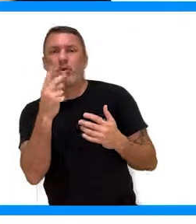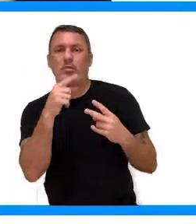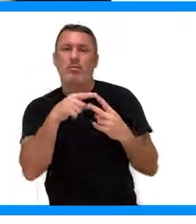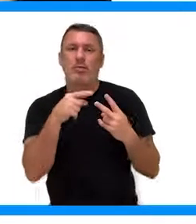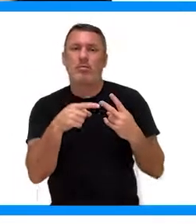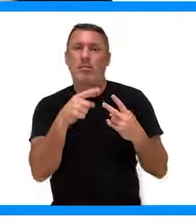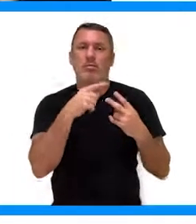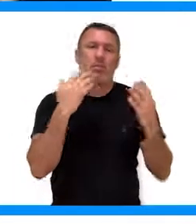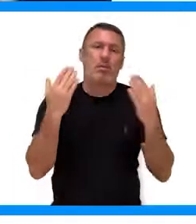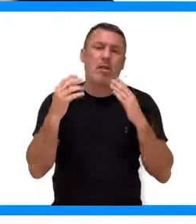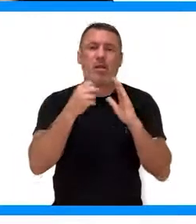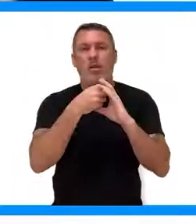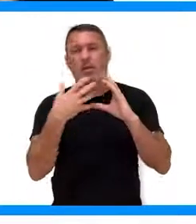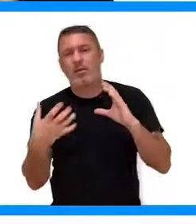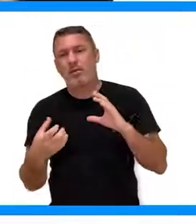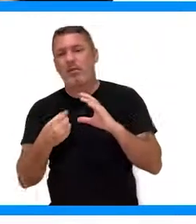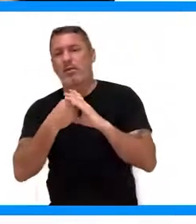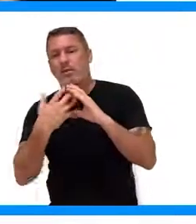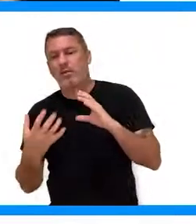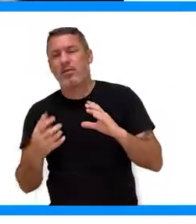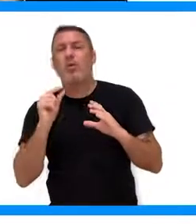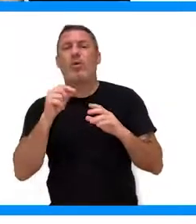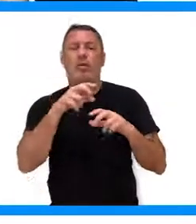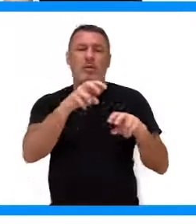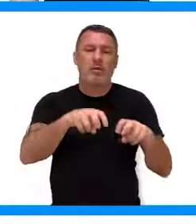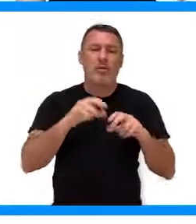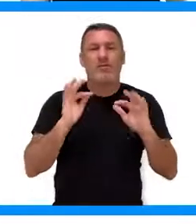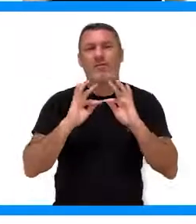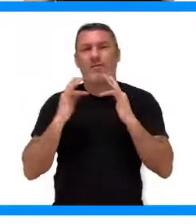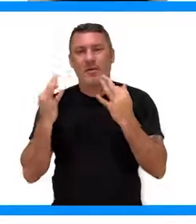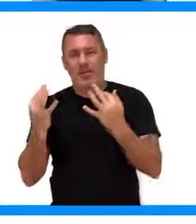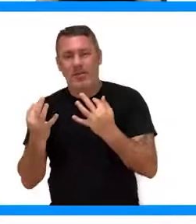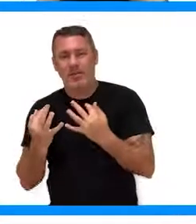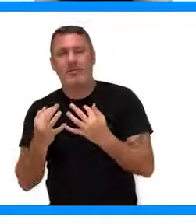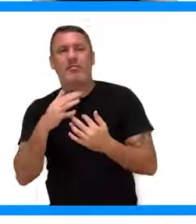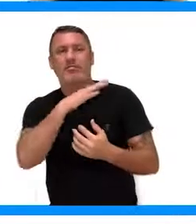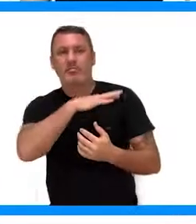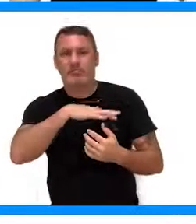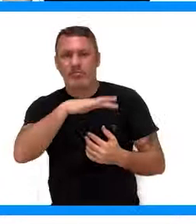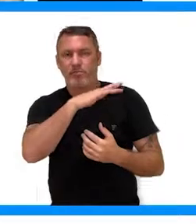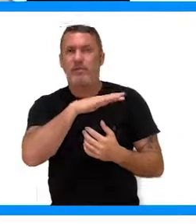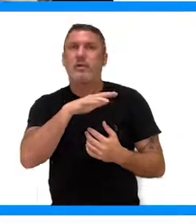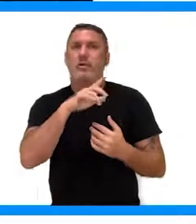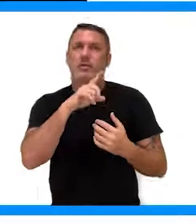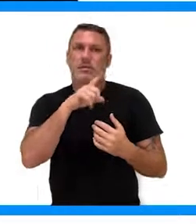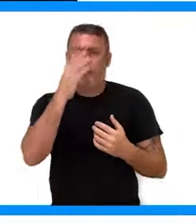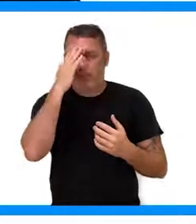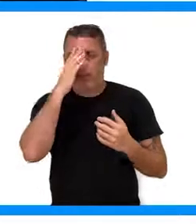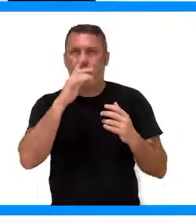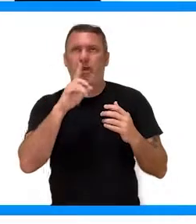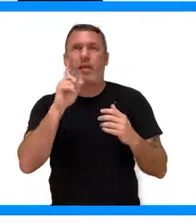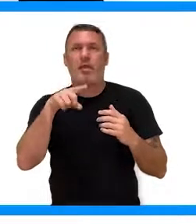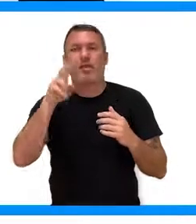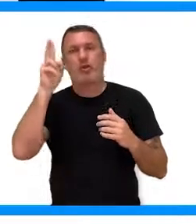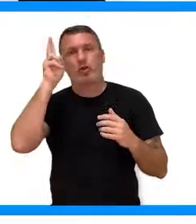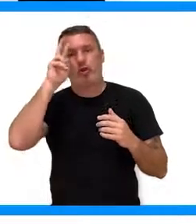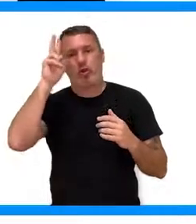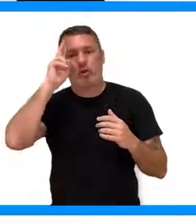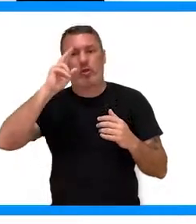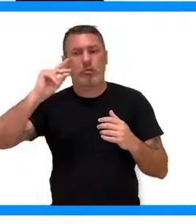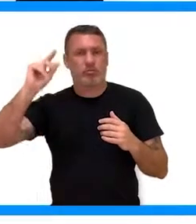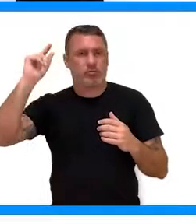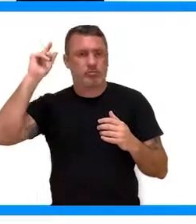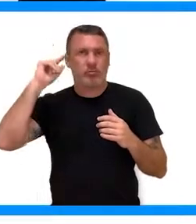esses tópicos, essas características entre a agricultura familiar e os latifúndios. Lembre-se que essa é uma diferença